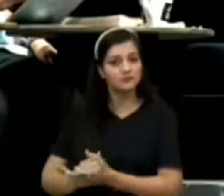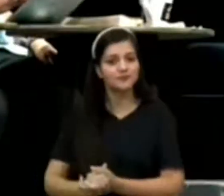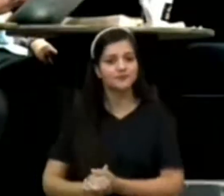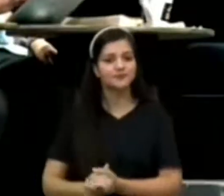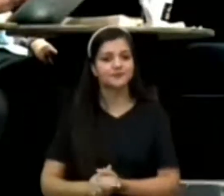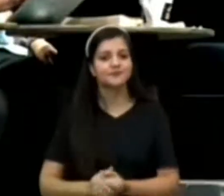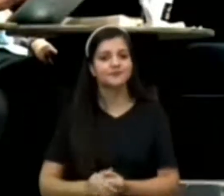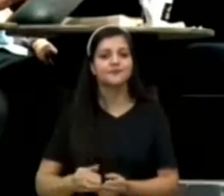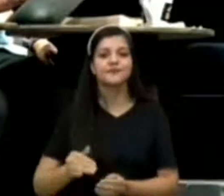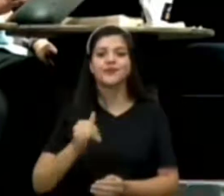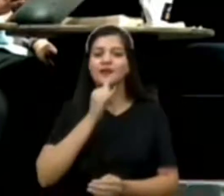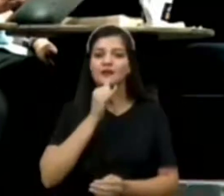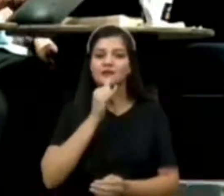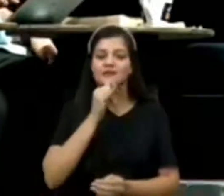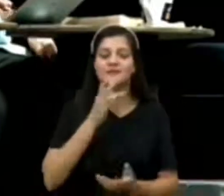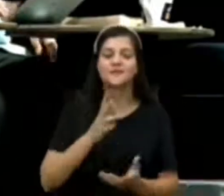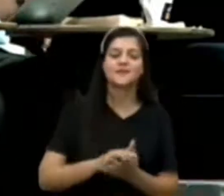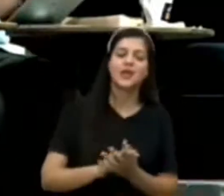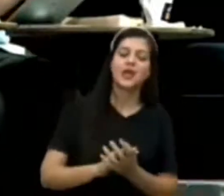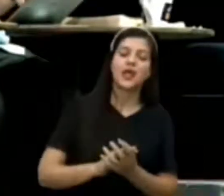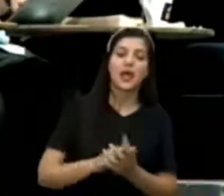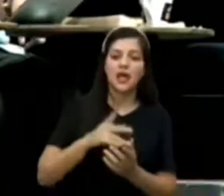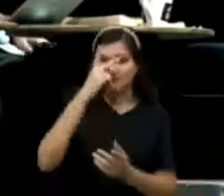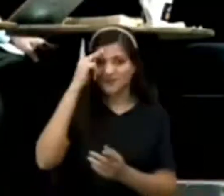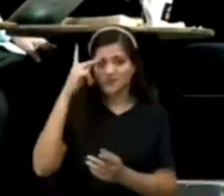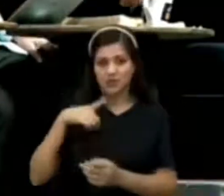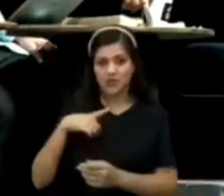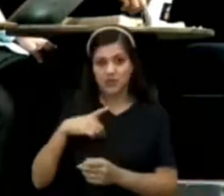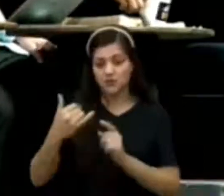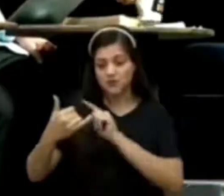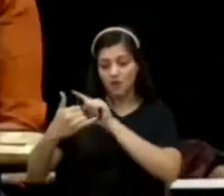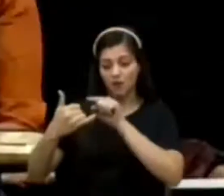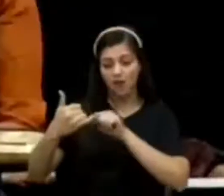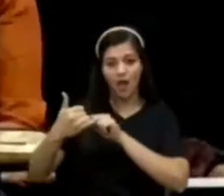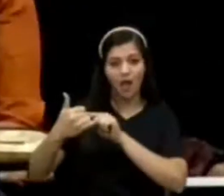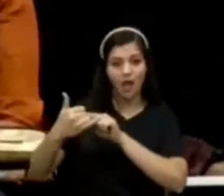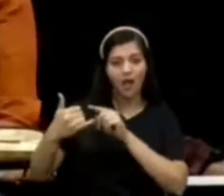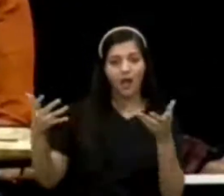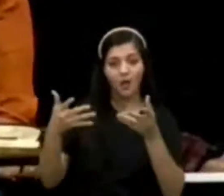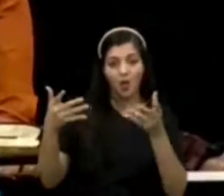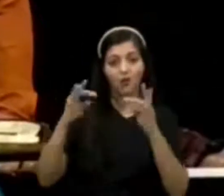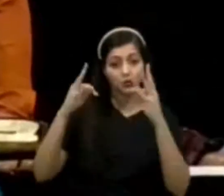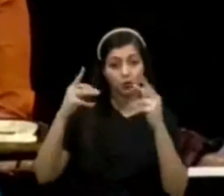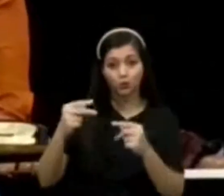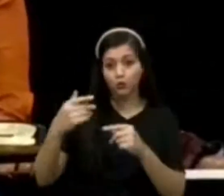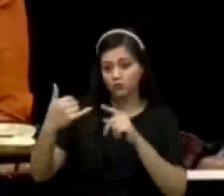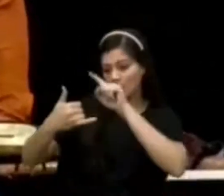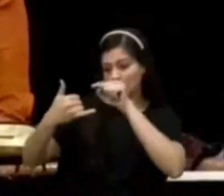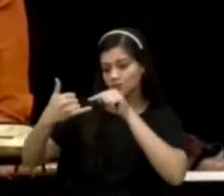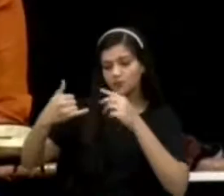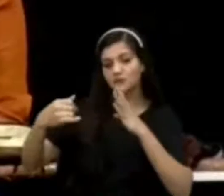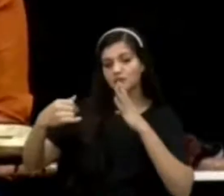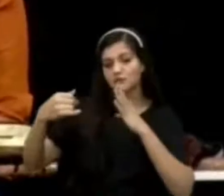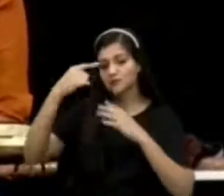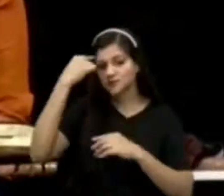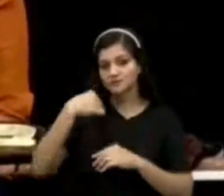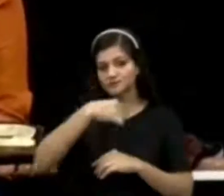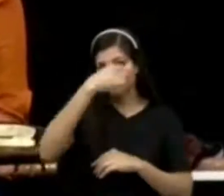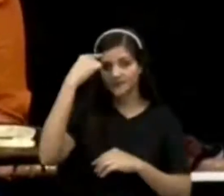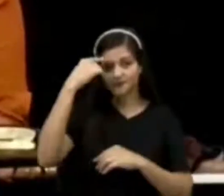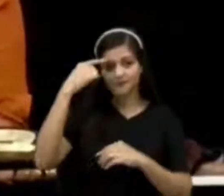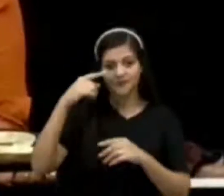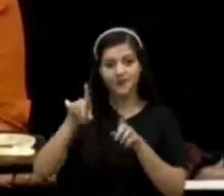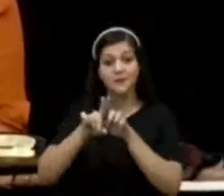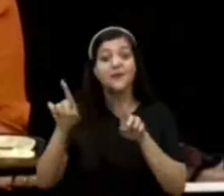hoje é tudo pelo reconhecimento facial, né? Só tem um problema hoje em dia. Você sabe qual é? Muitas vezes o seu celular não lhe reconhece.